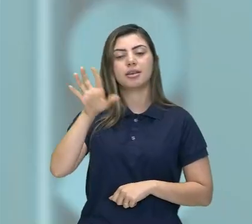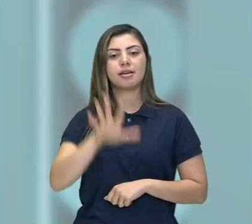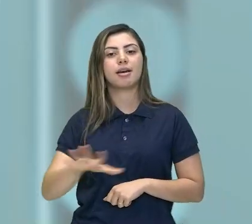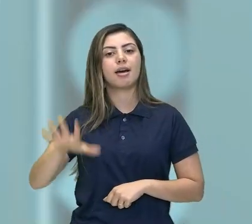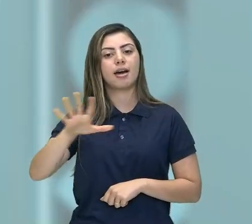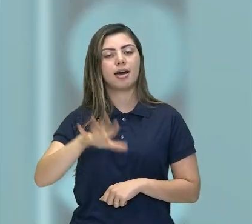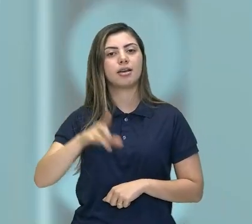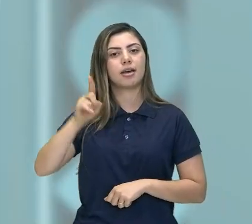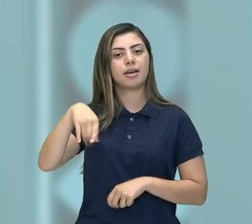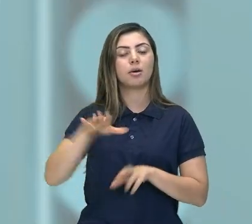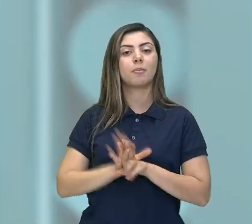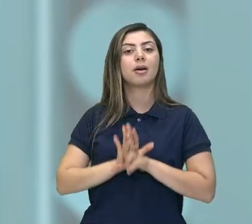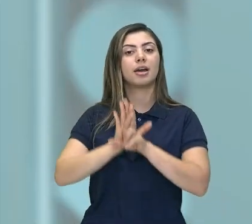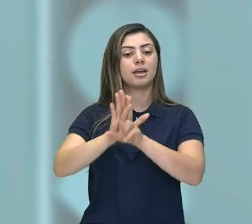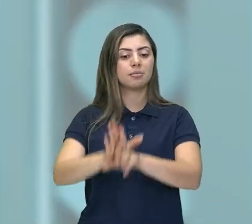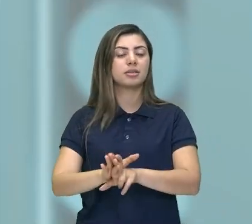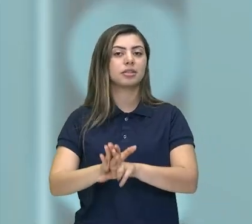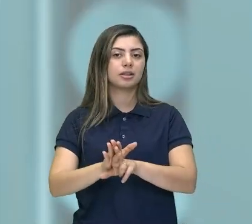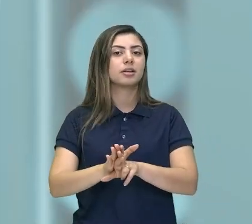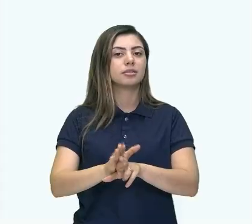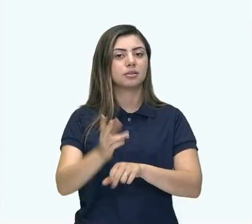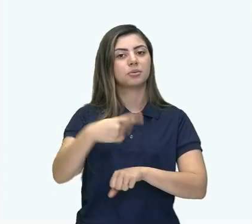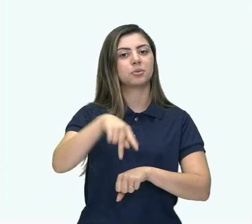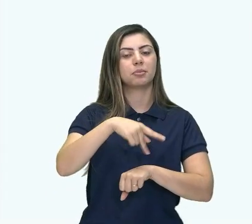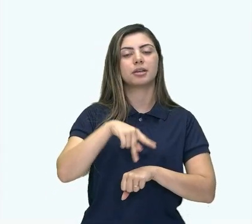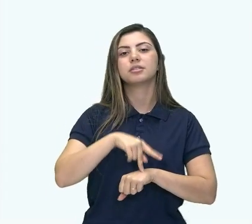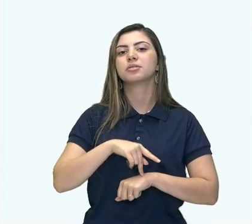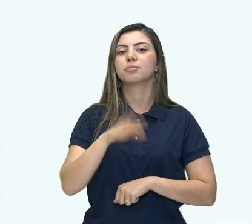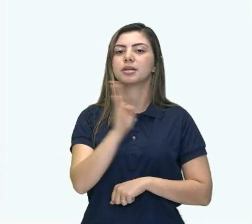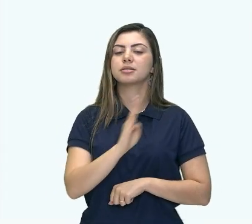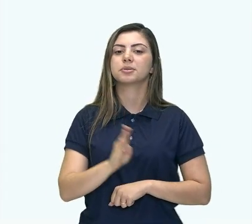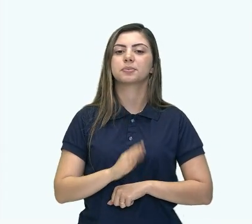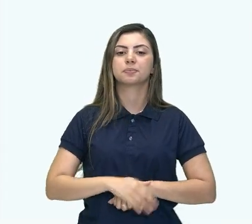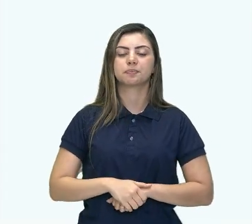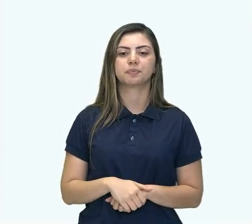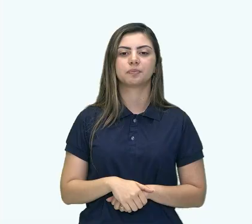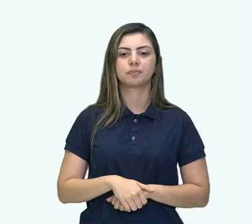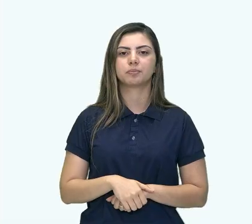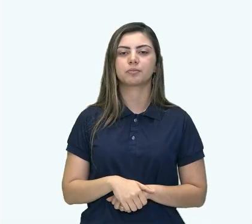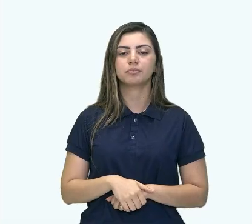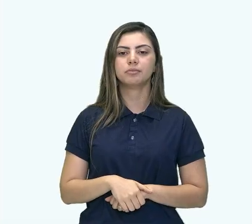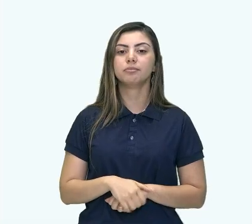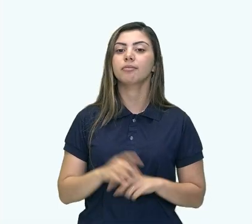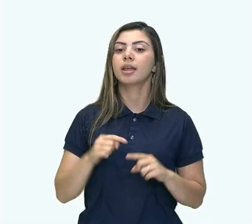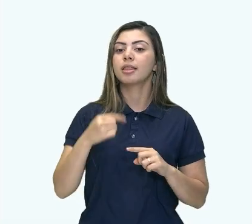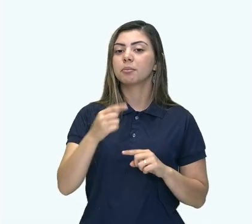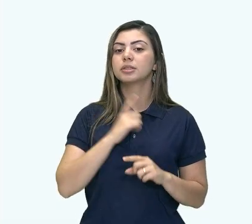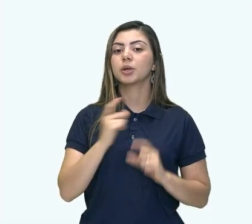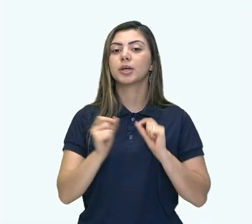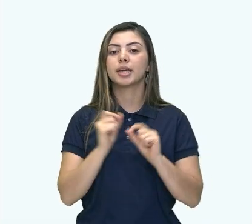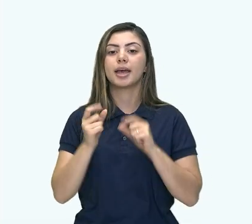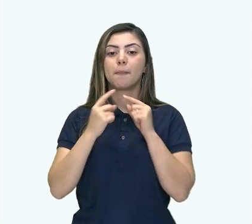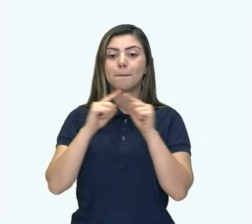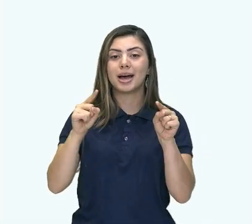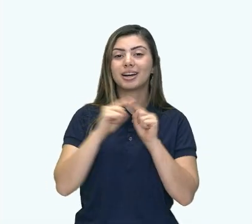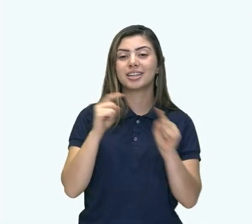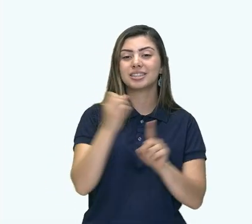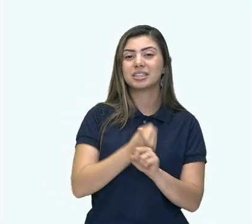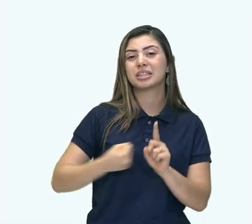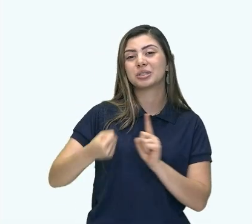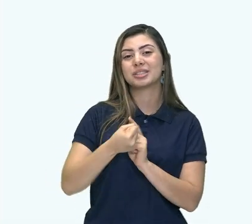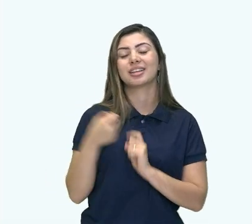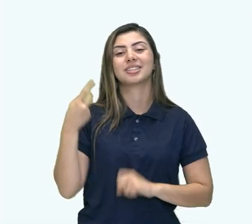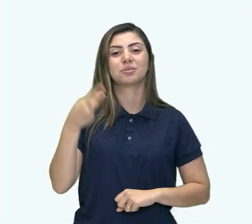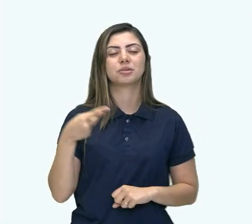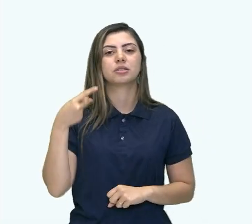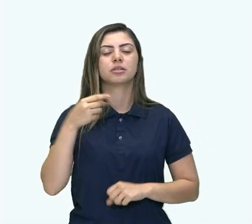uma representação do Brasil, ok? Vamos continuar. Depois nós vamos ter uma crítica sociopolítica. O que